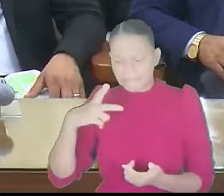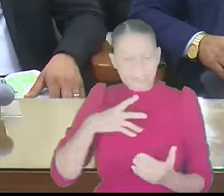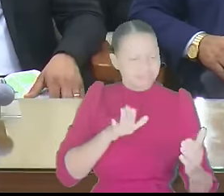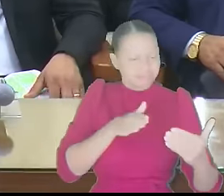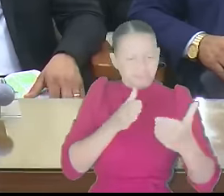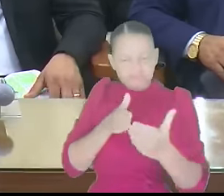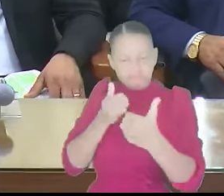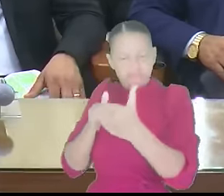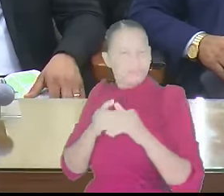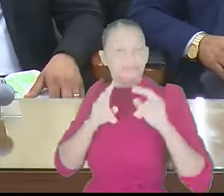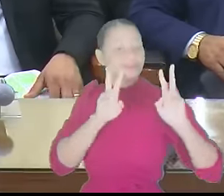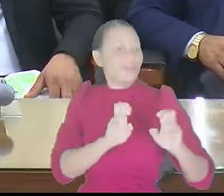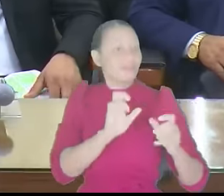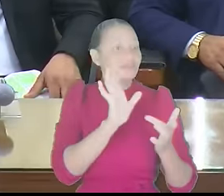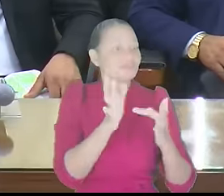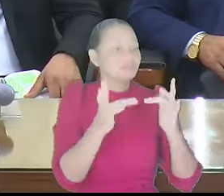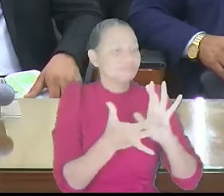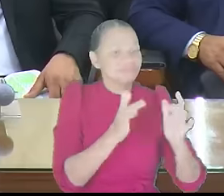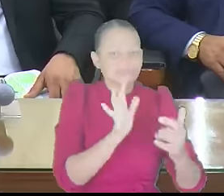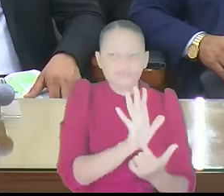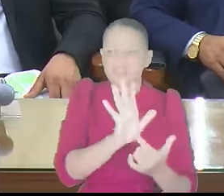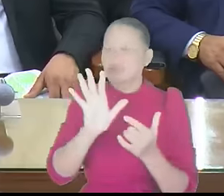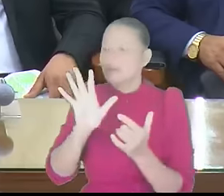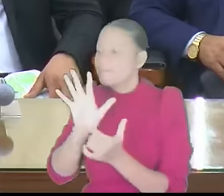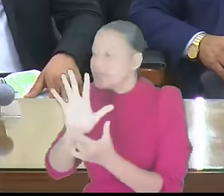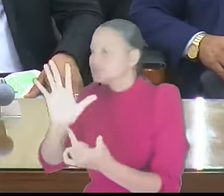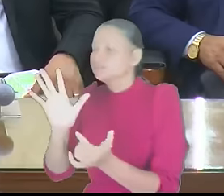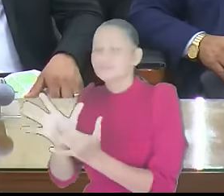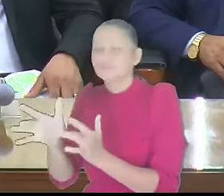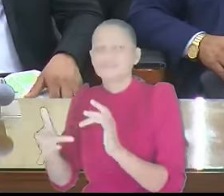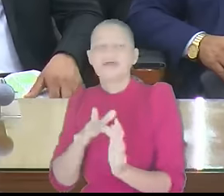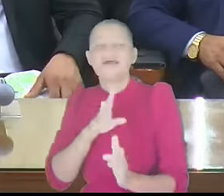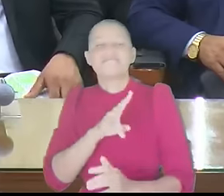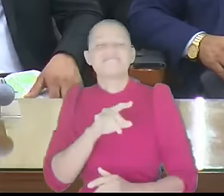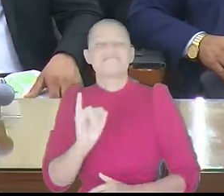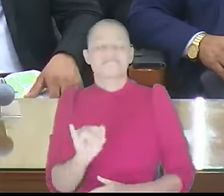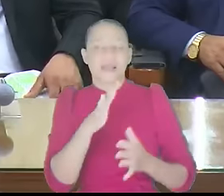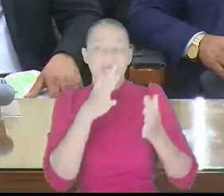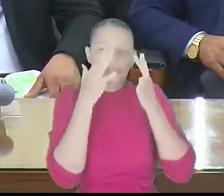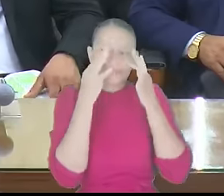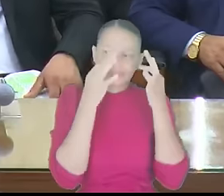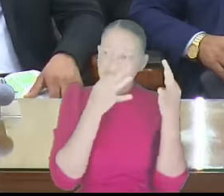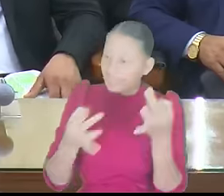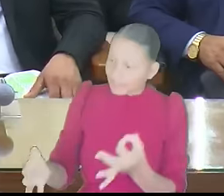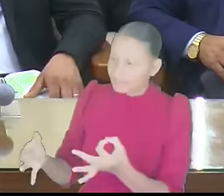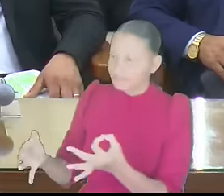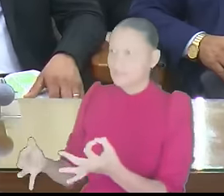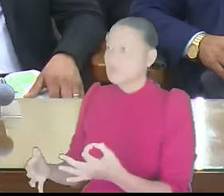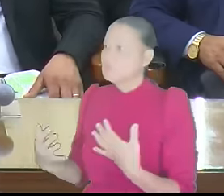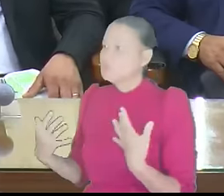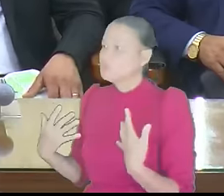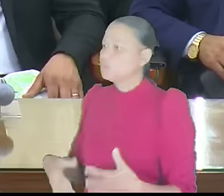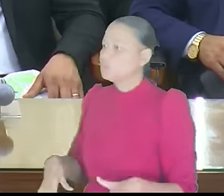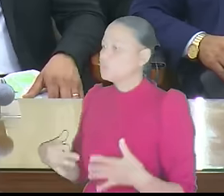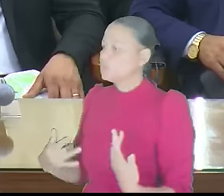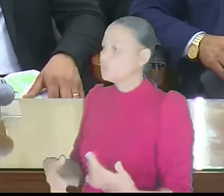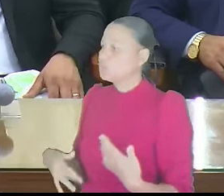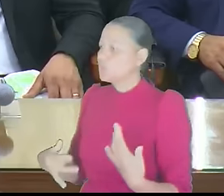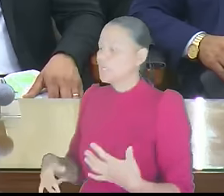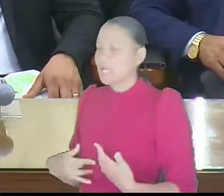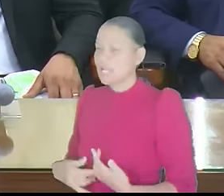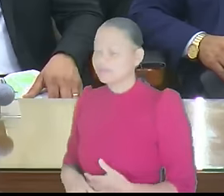sejam apresentando Jesus às pessoas. Elas vão prestar atenção, elas vão ser chamadas à